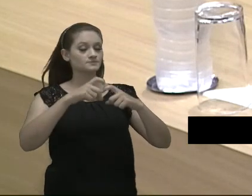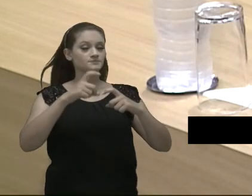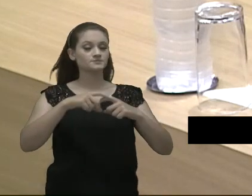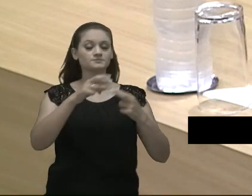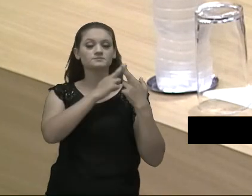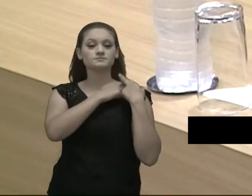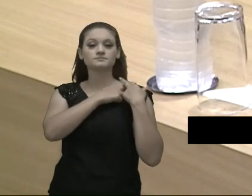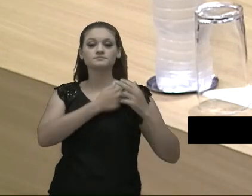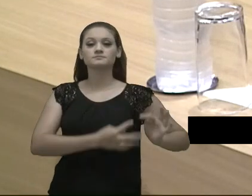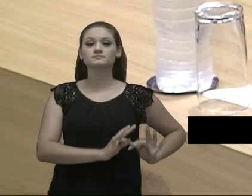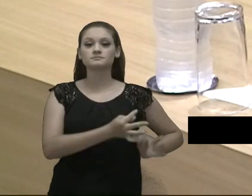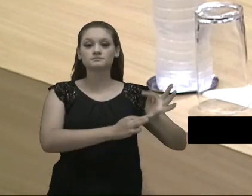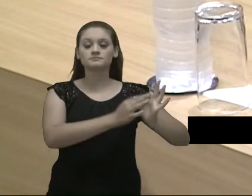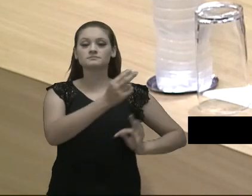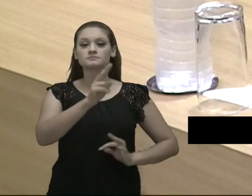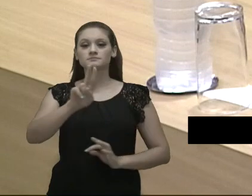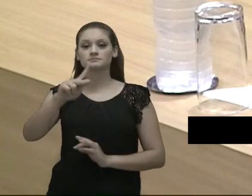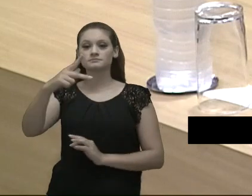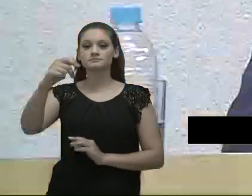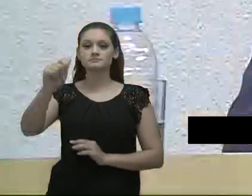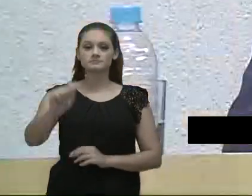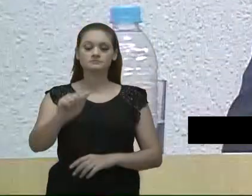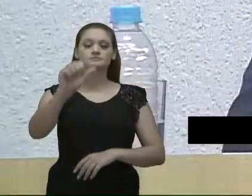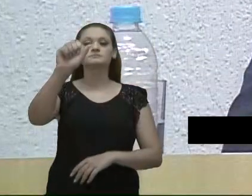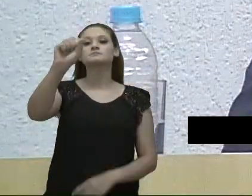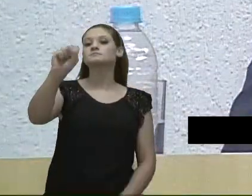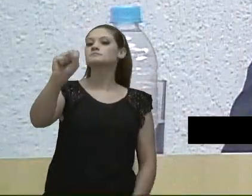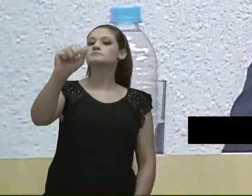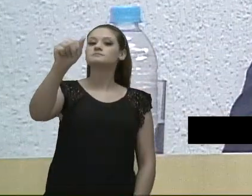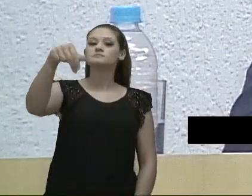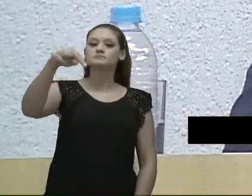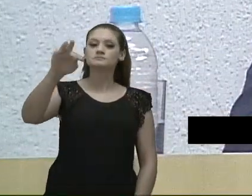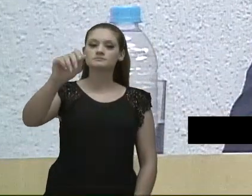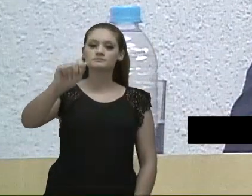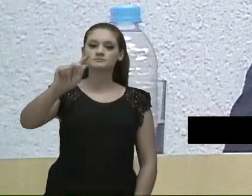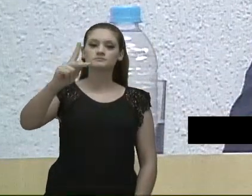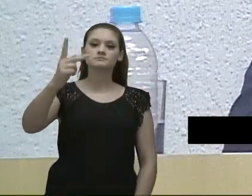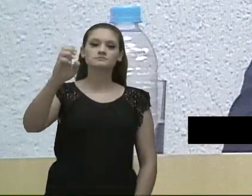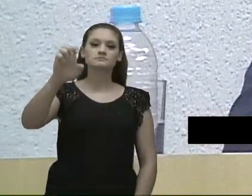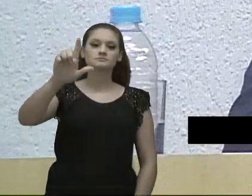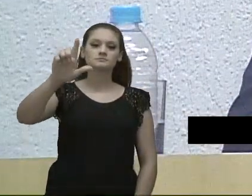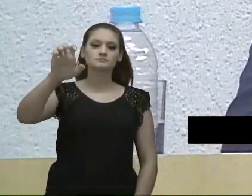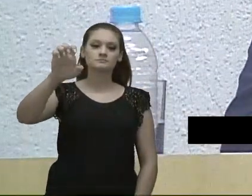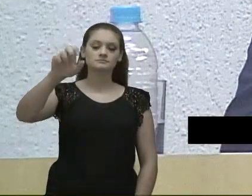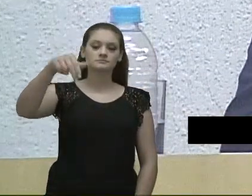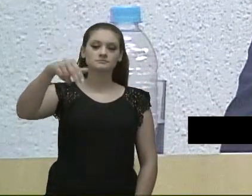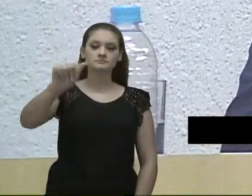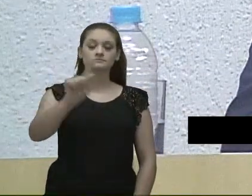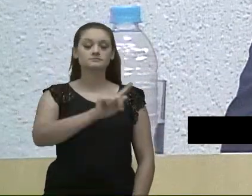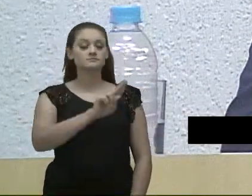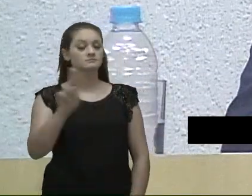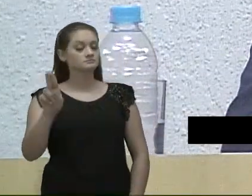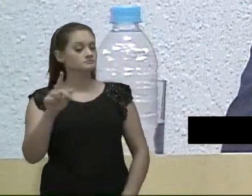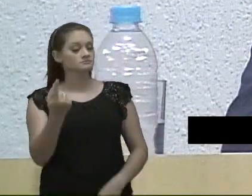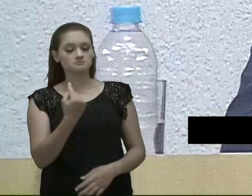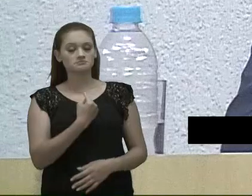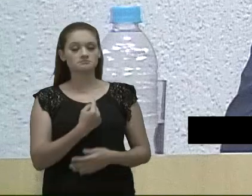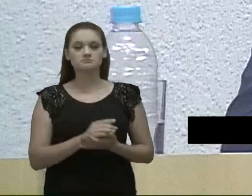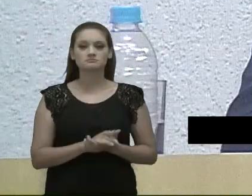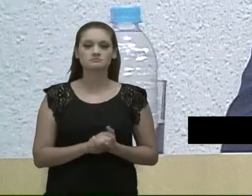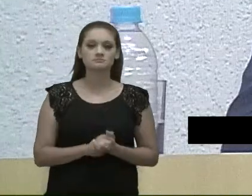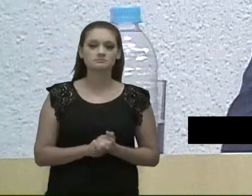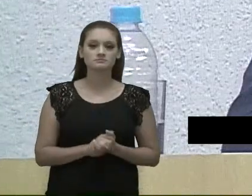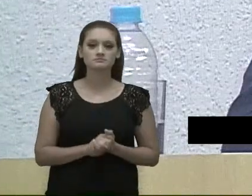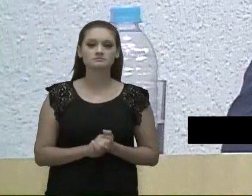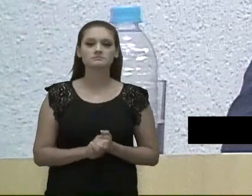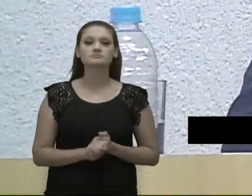Santa Helena. Tá. O senhor está acompanhado de quem, por favor? Não chegou o nome aqui para a gente?